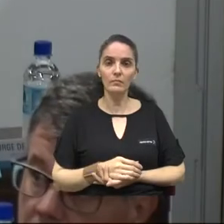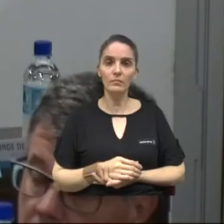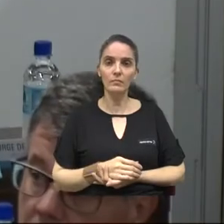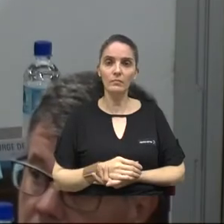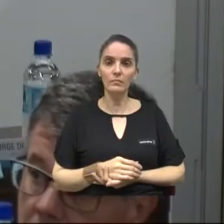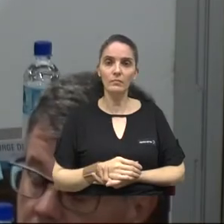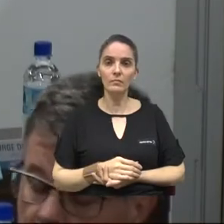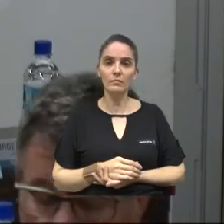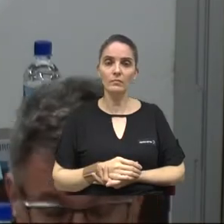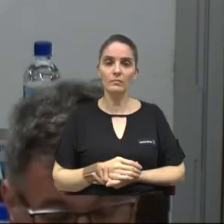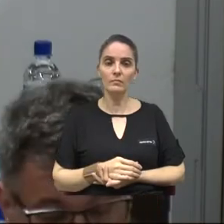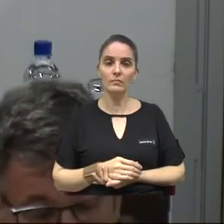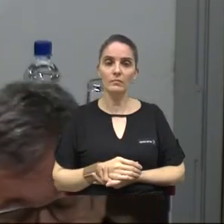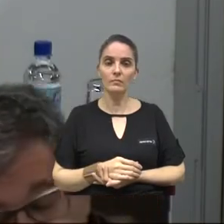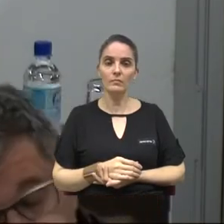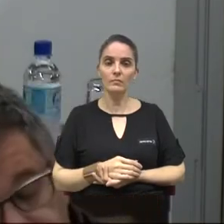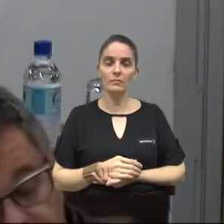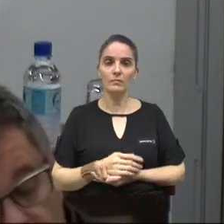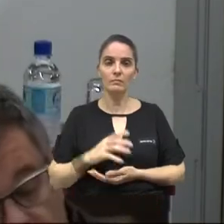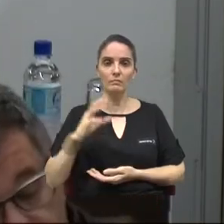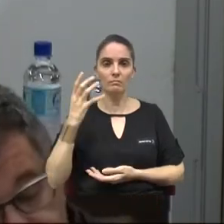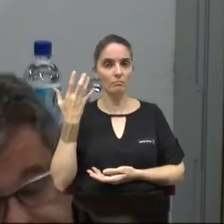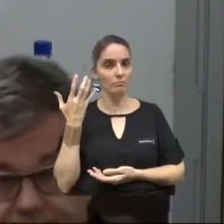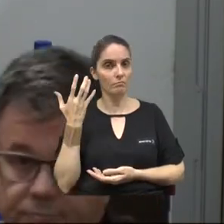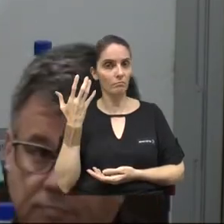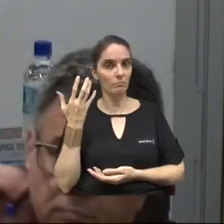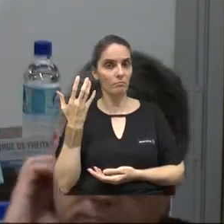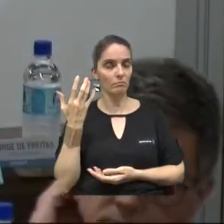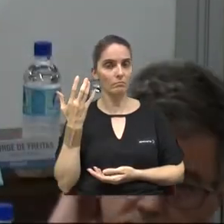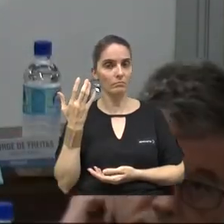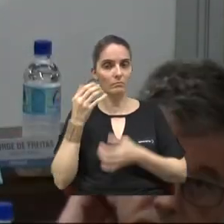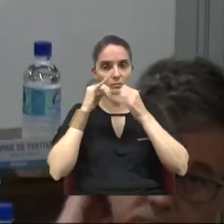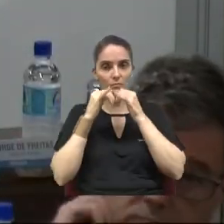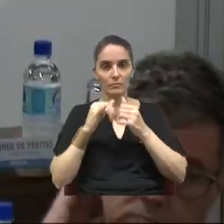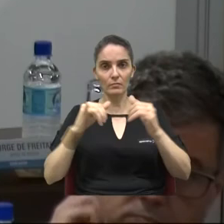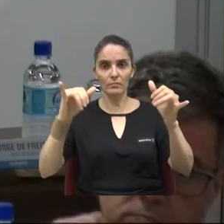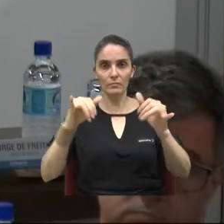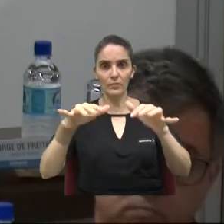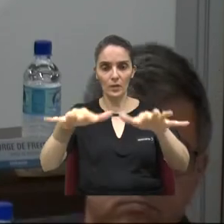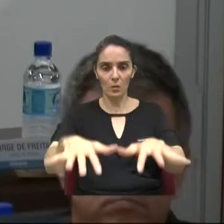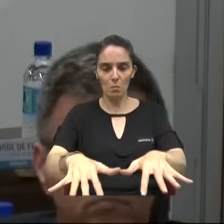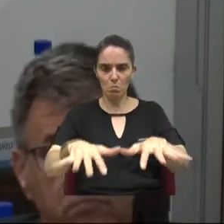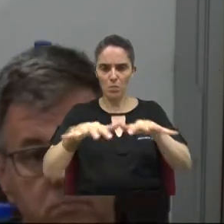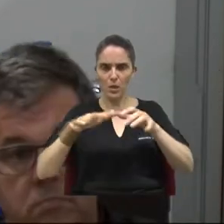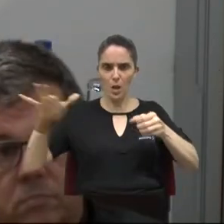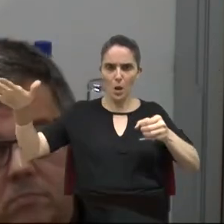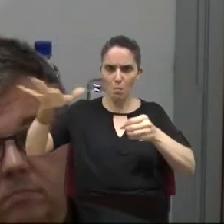motivo de grande repercussão, né? Daí estava esse plenário lotado de